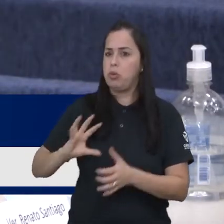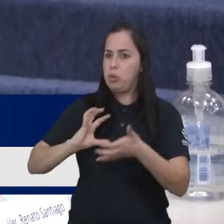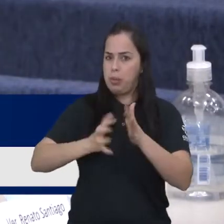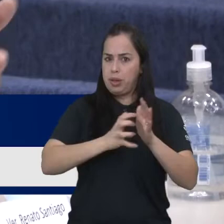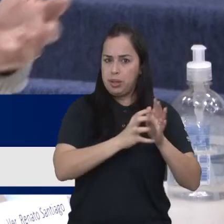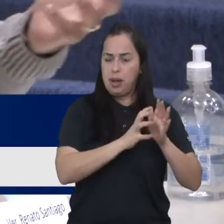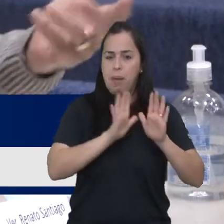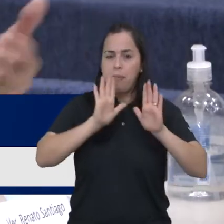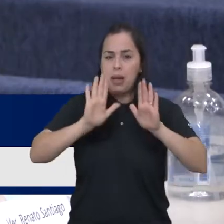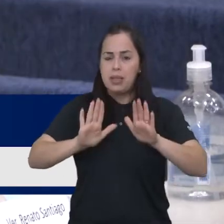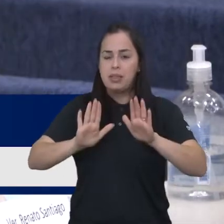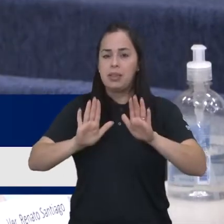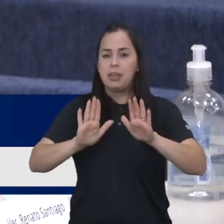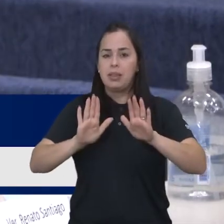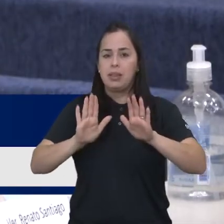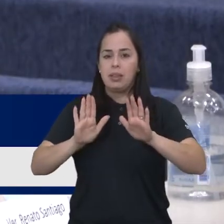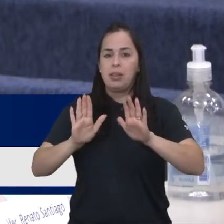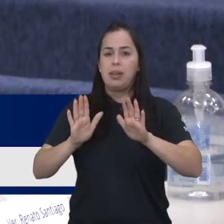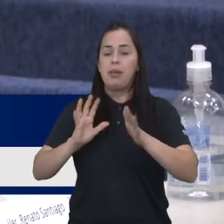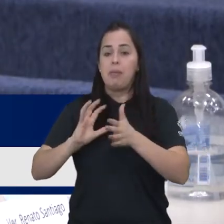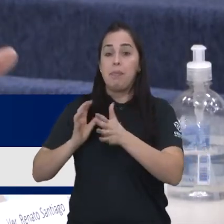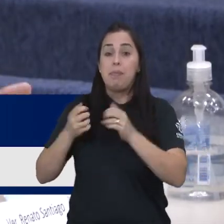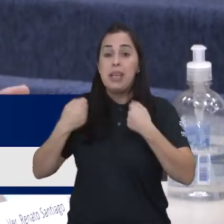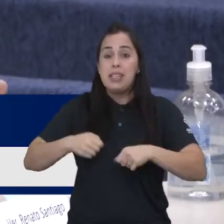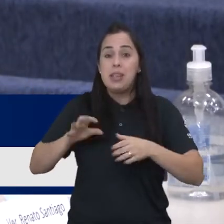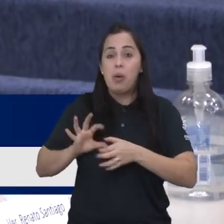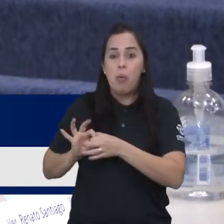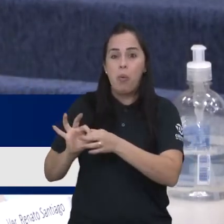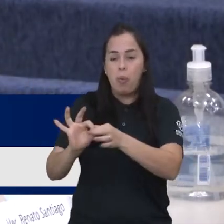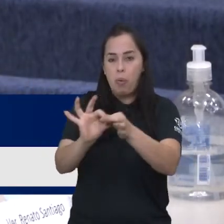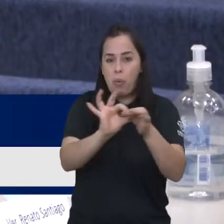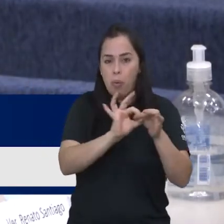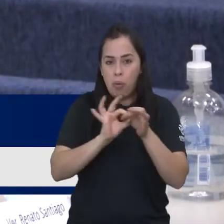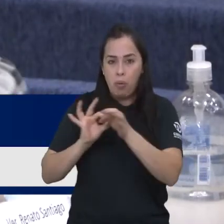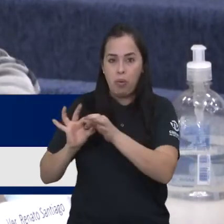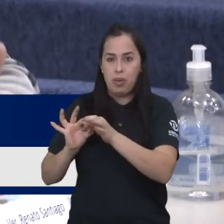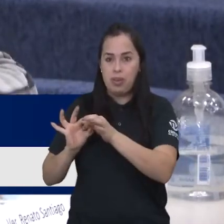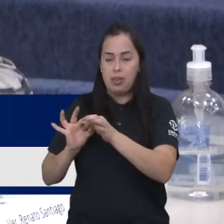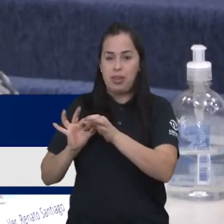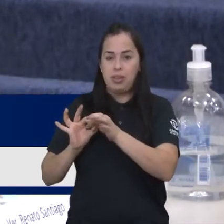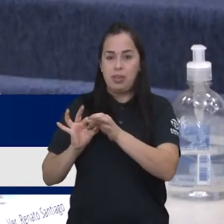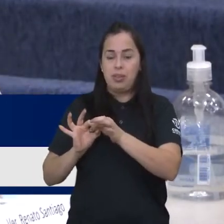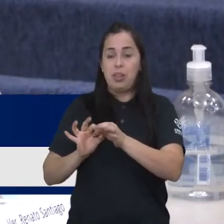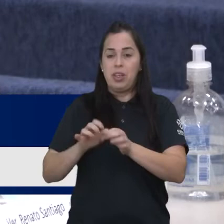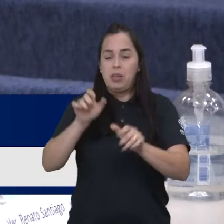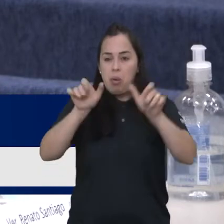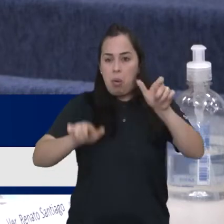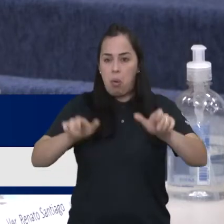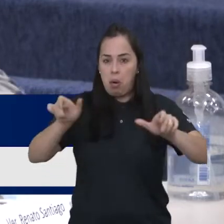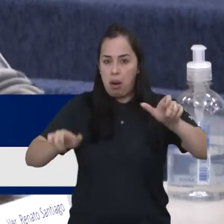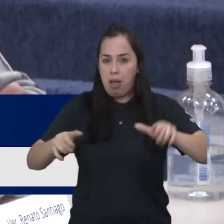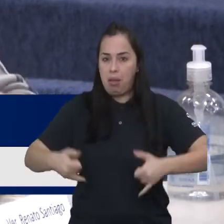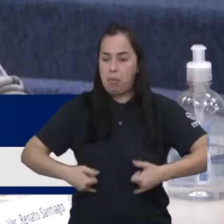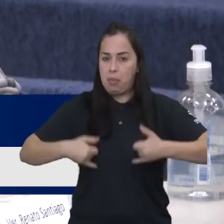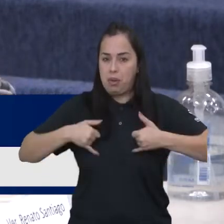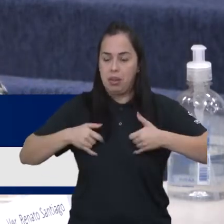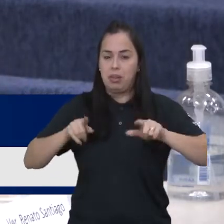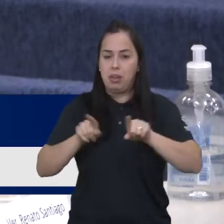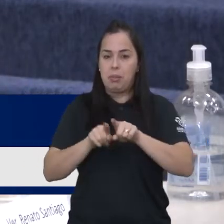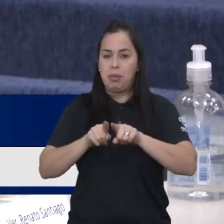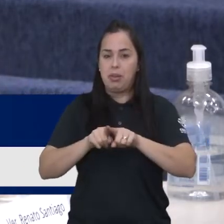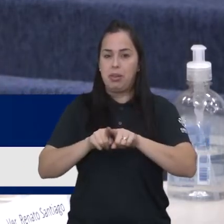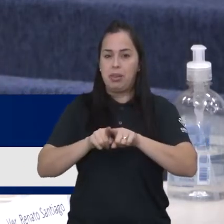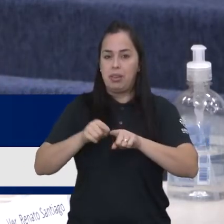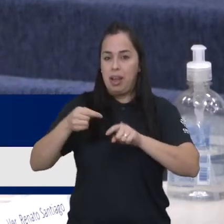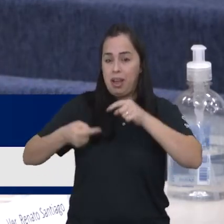uma posição, mas que a gente precisa realmente se unir, deixar qualquer vaidade pessoal, vaidade política